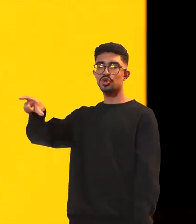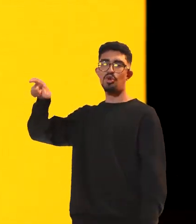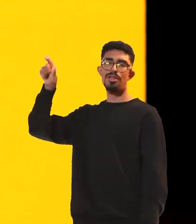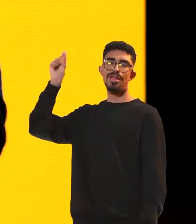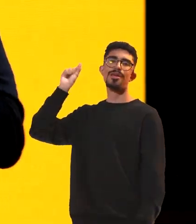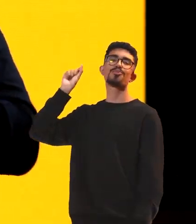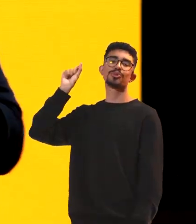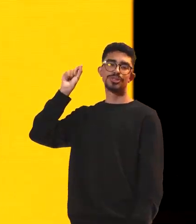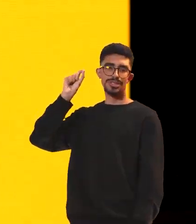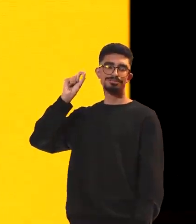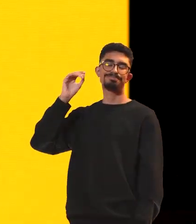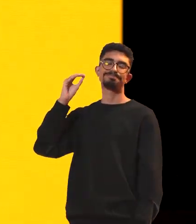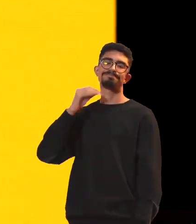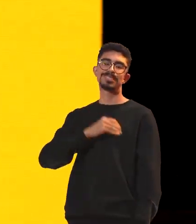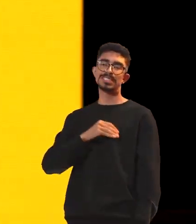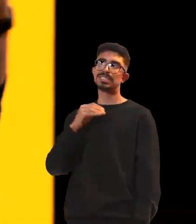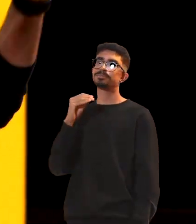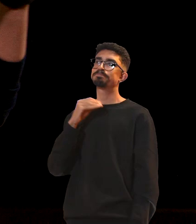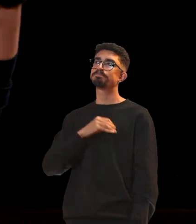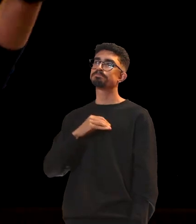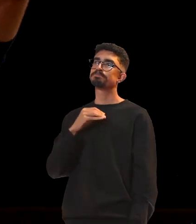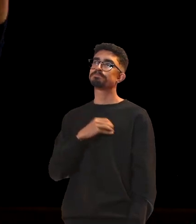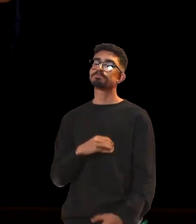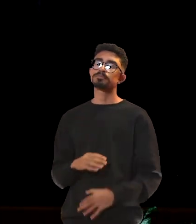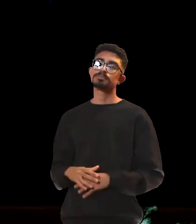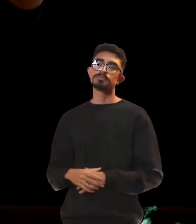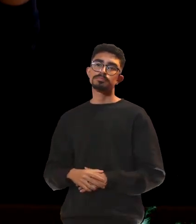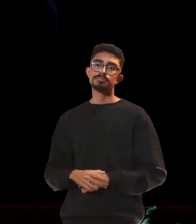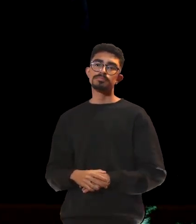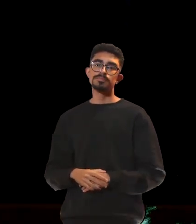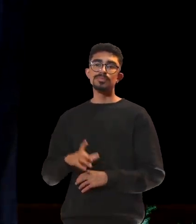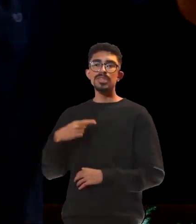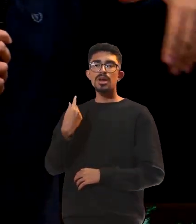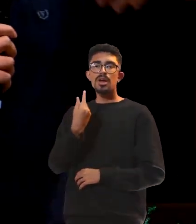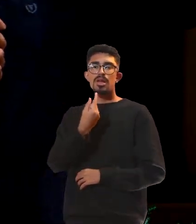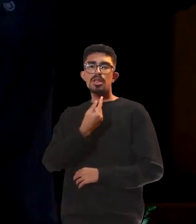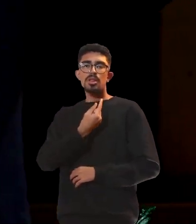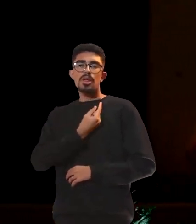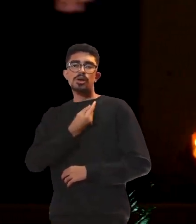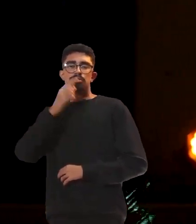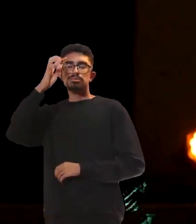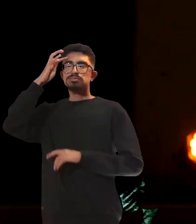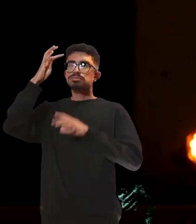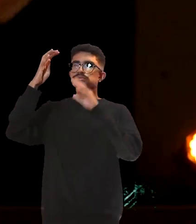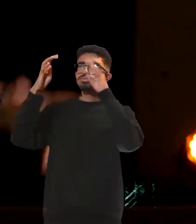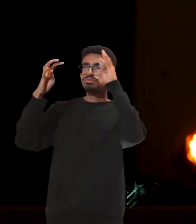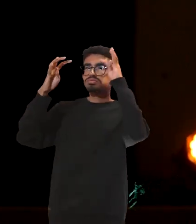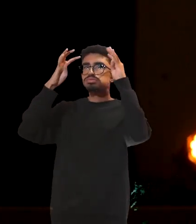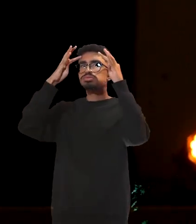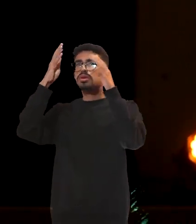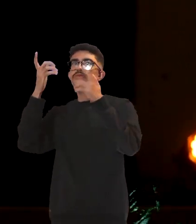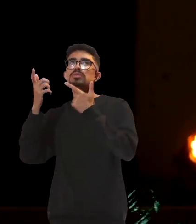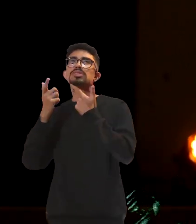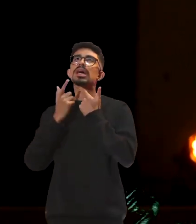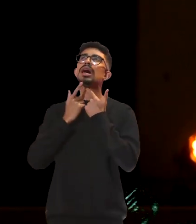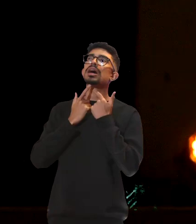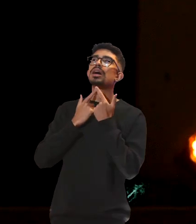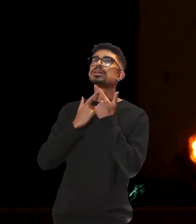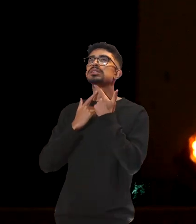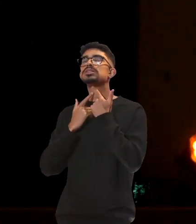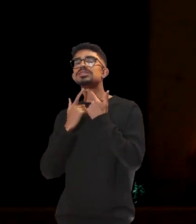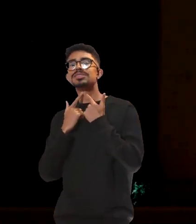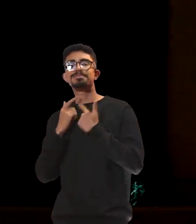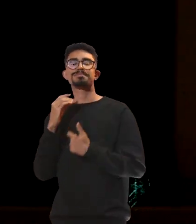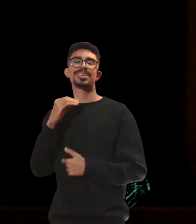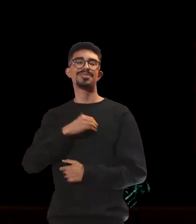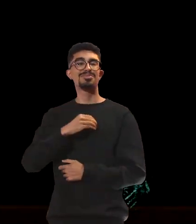É ou não é? A gente vai mantendo o pensamento e vai sentindo as vontades e vacila e peca. E a